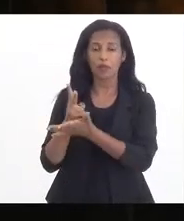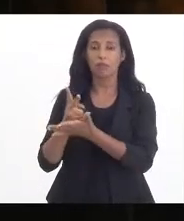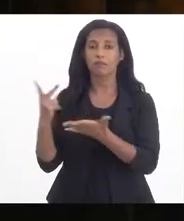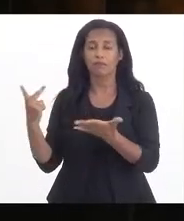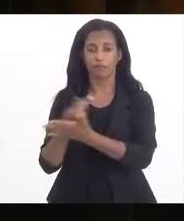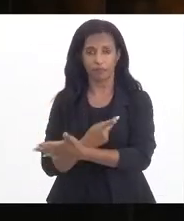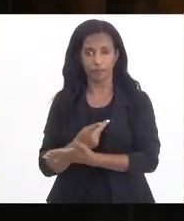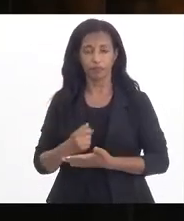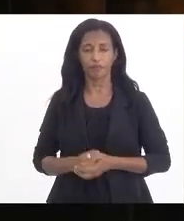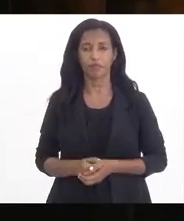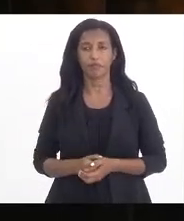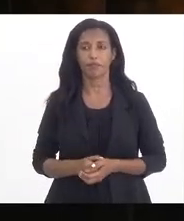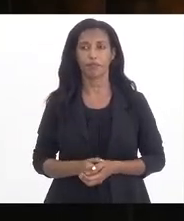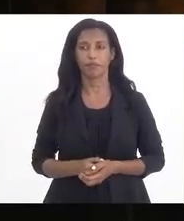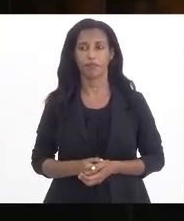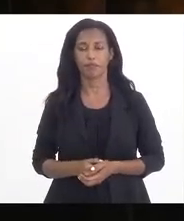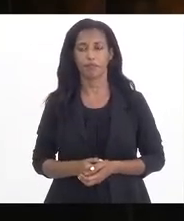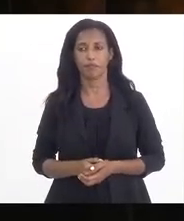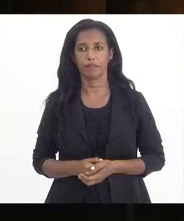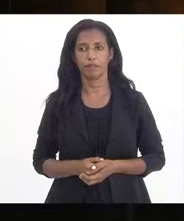feito